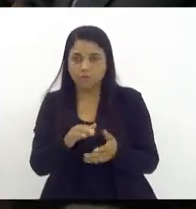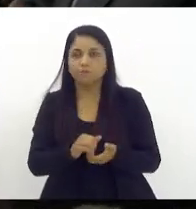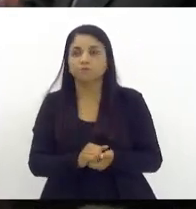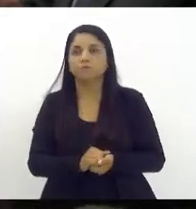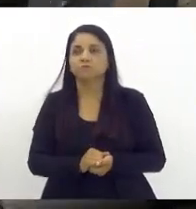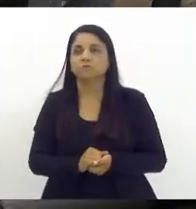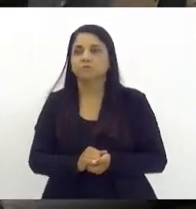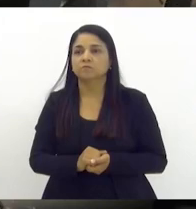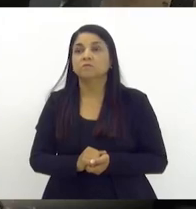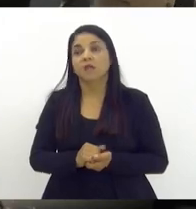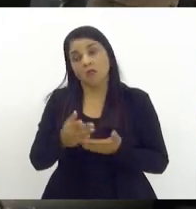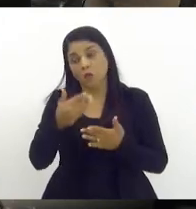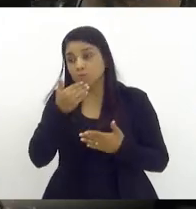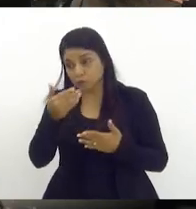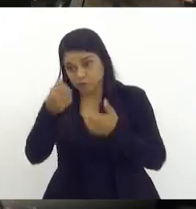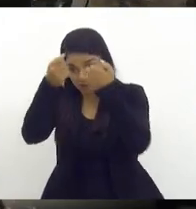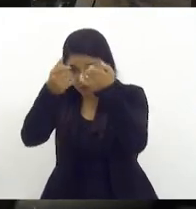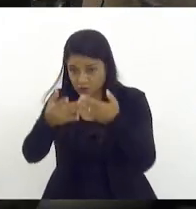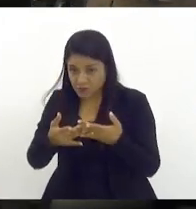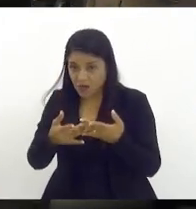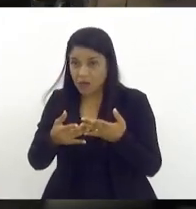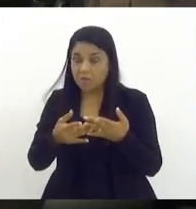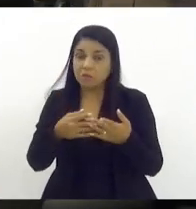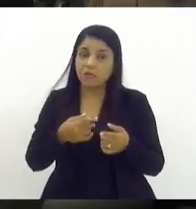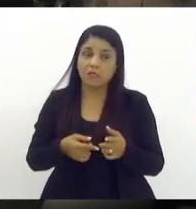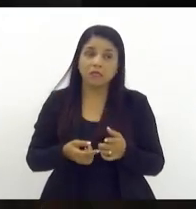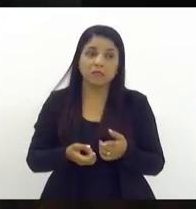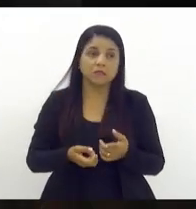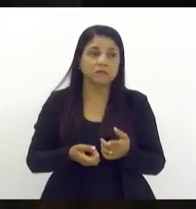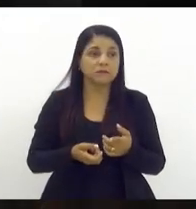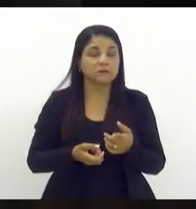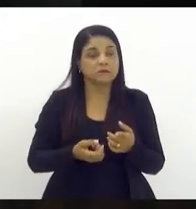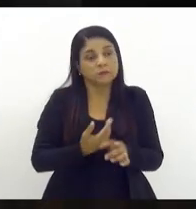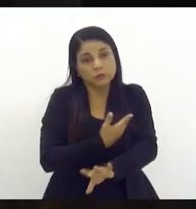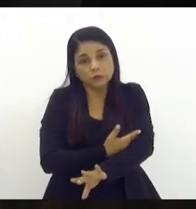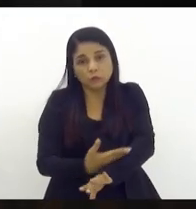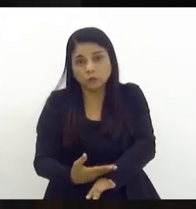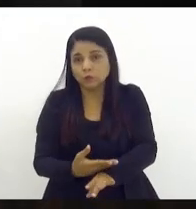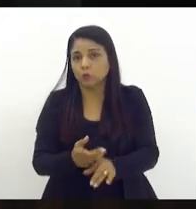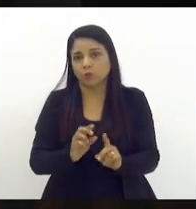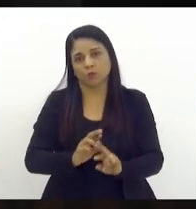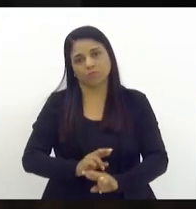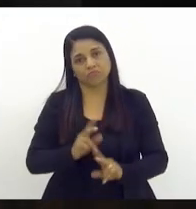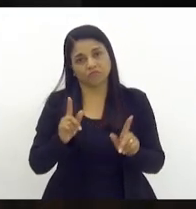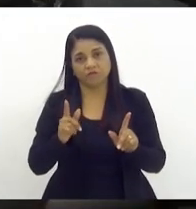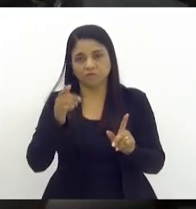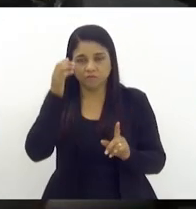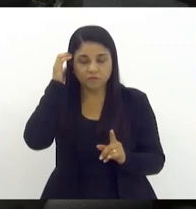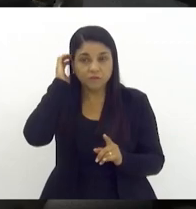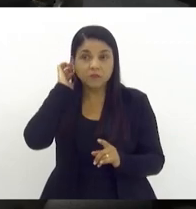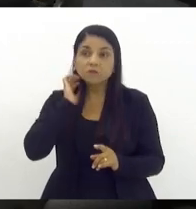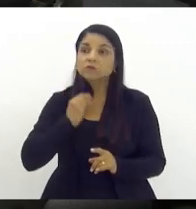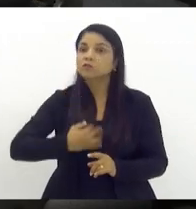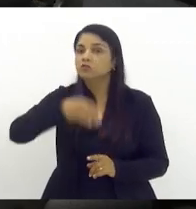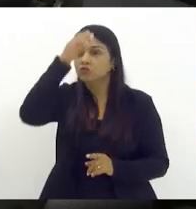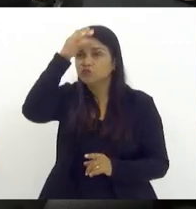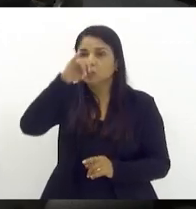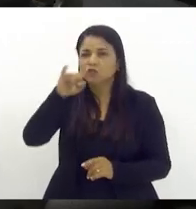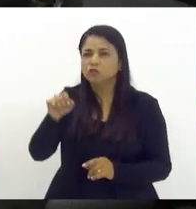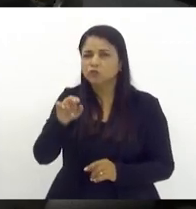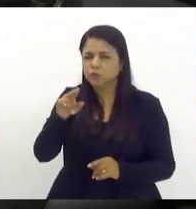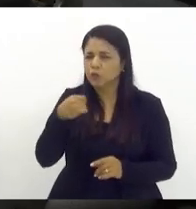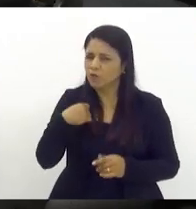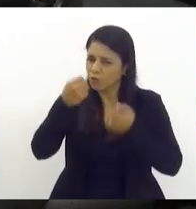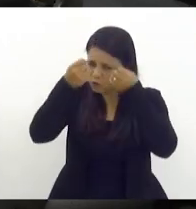Excelência explicar, porque não era uma prática que vinha acontecendo. Então, Tia Ju, quer falar? Presidente, eu acho que vai ser bem bacana o que eu